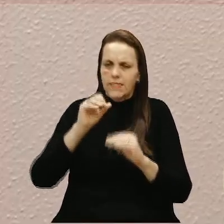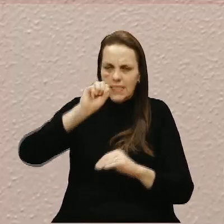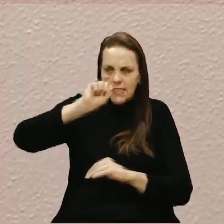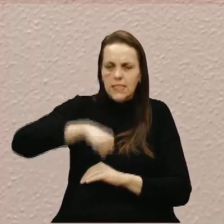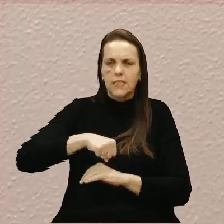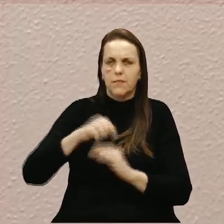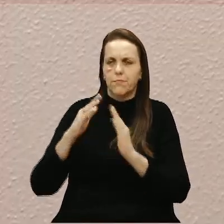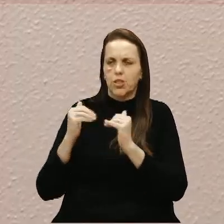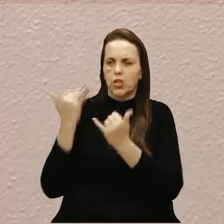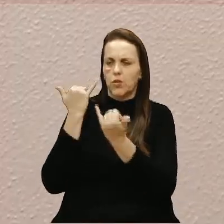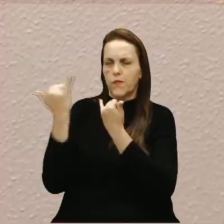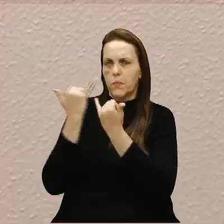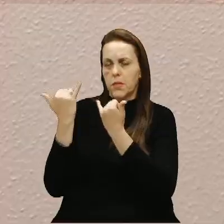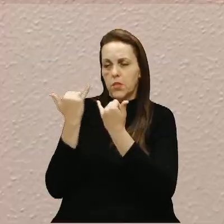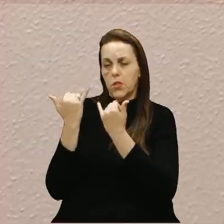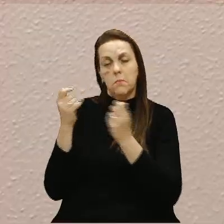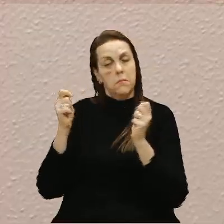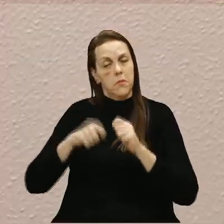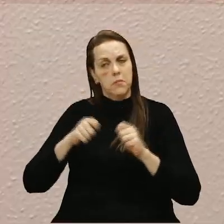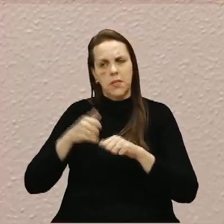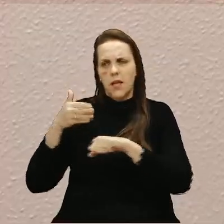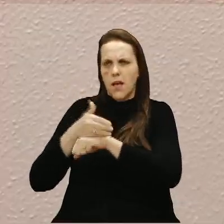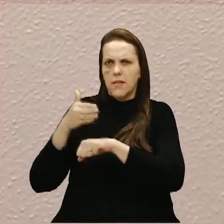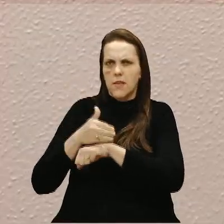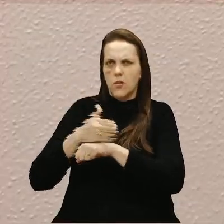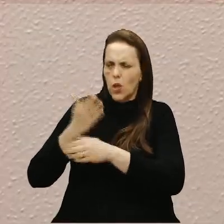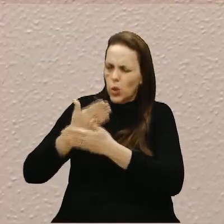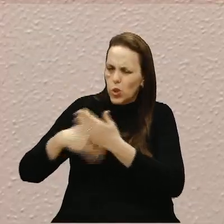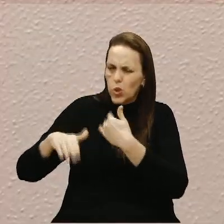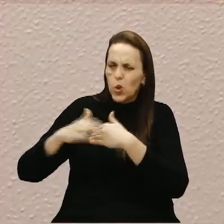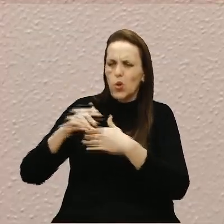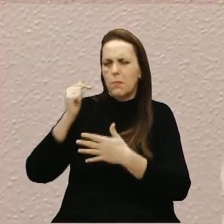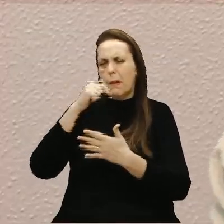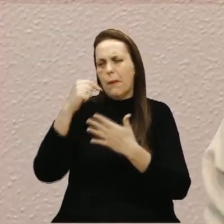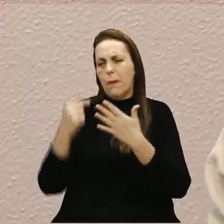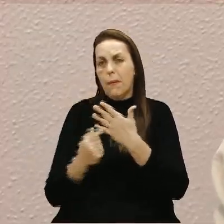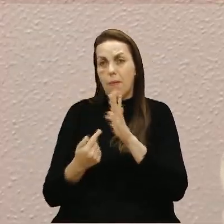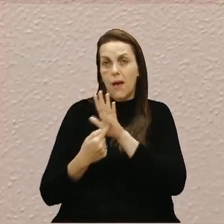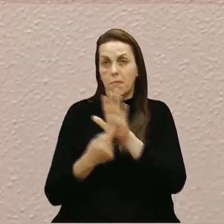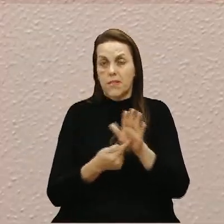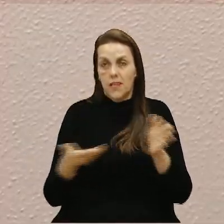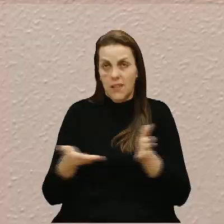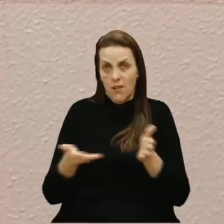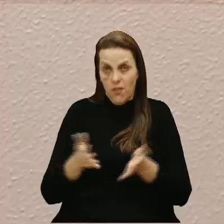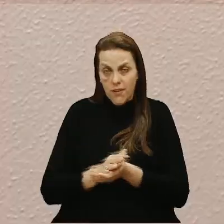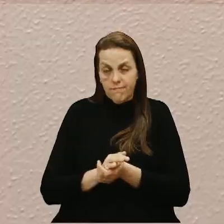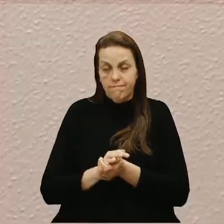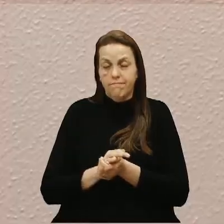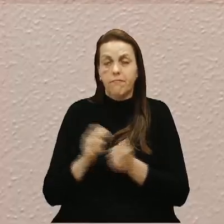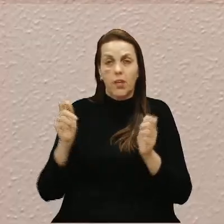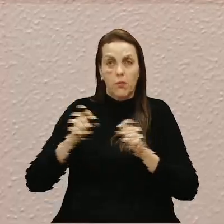pedido de informação, para que a gente possa ter acesso a todos esses elementos apresentados e para que a gente possa